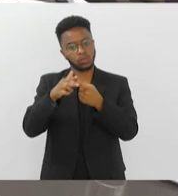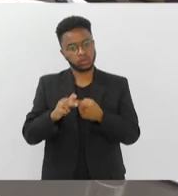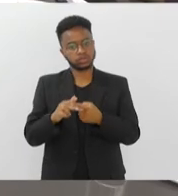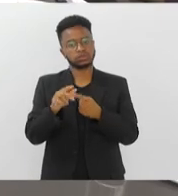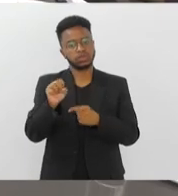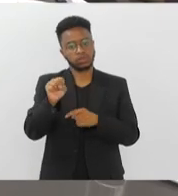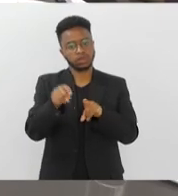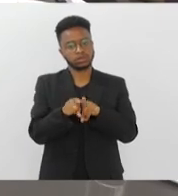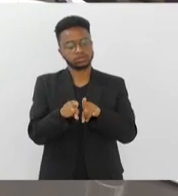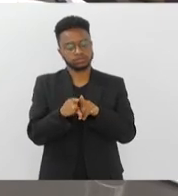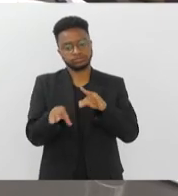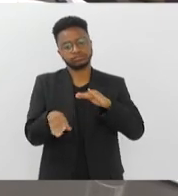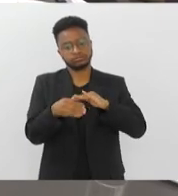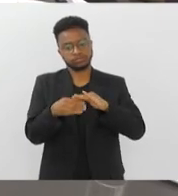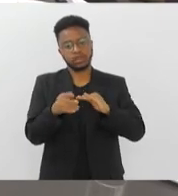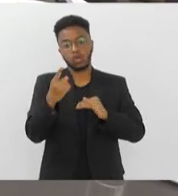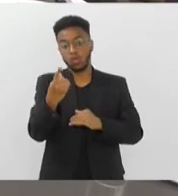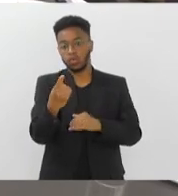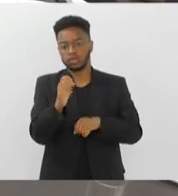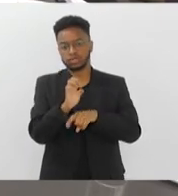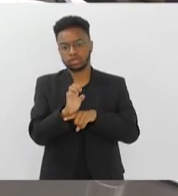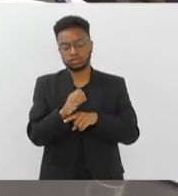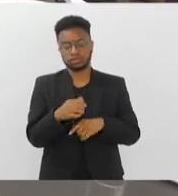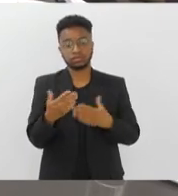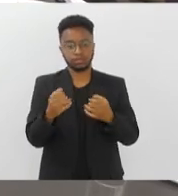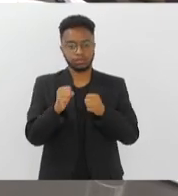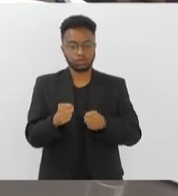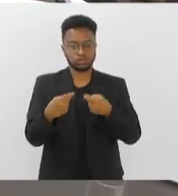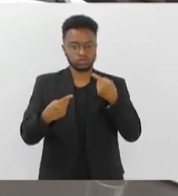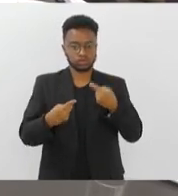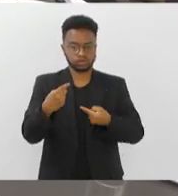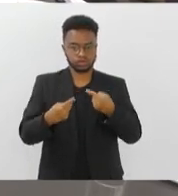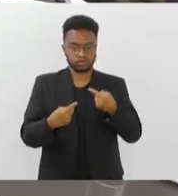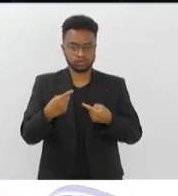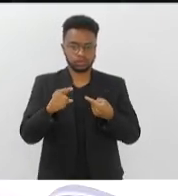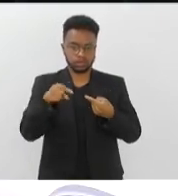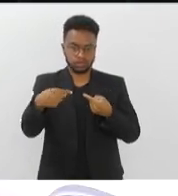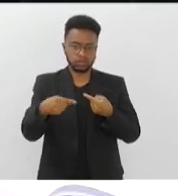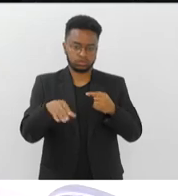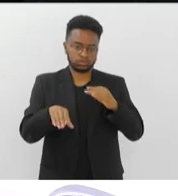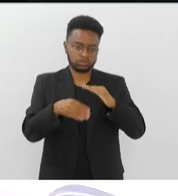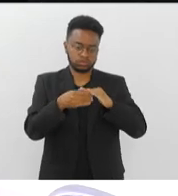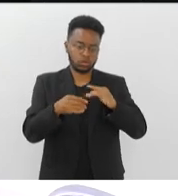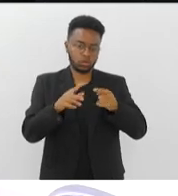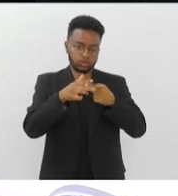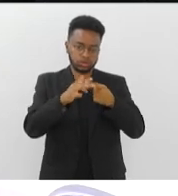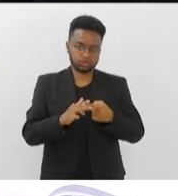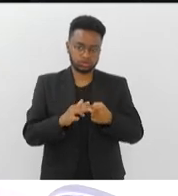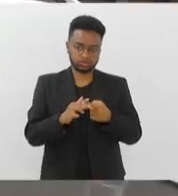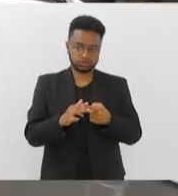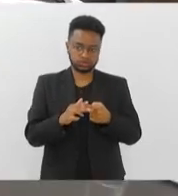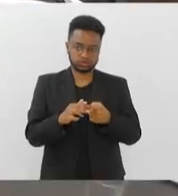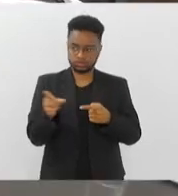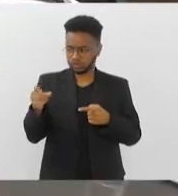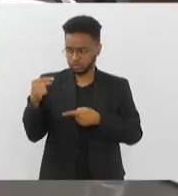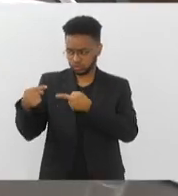também. Está estado 2. Em discussão. Na emenda a gente corrige o S. Vai discutir, deputado Mink.